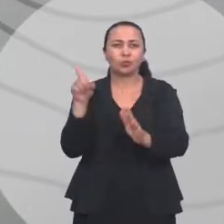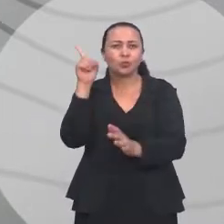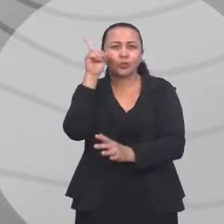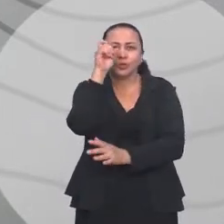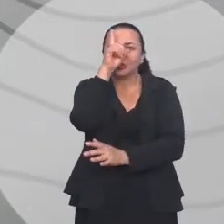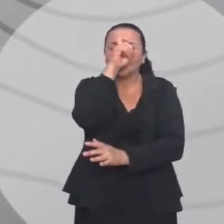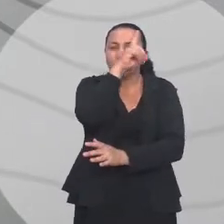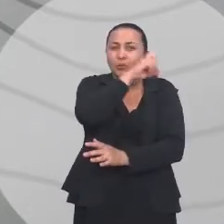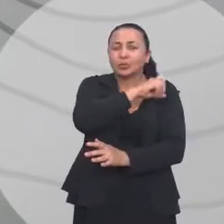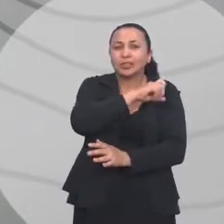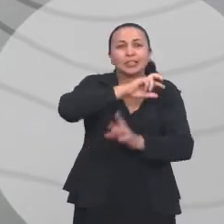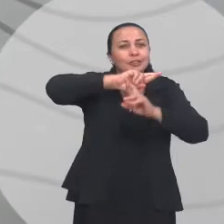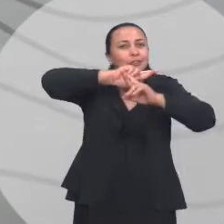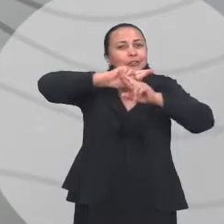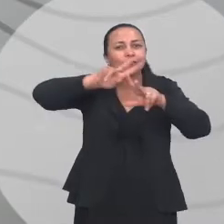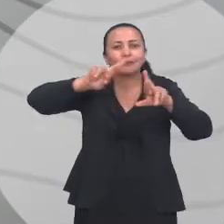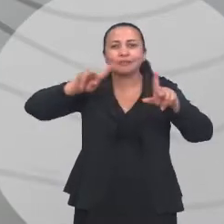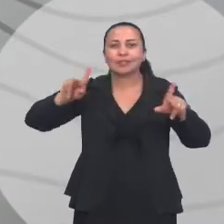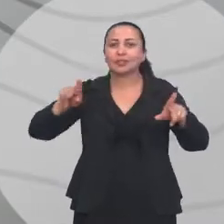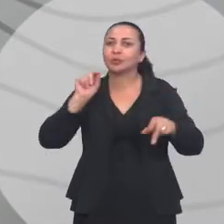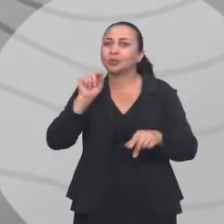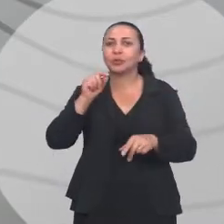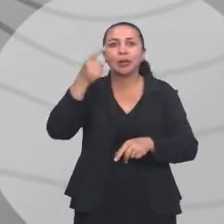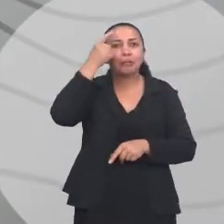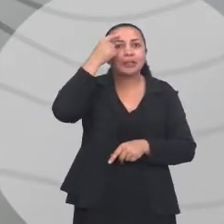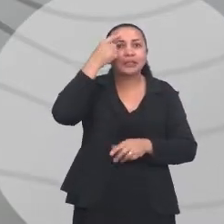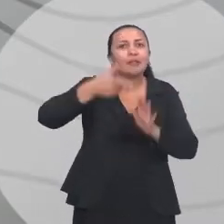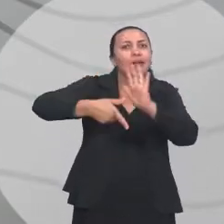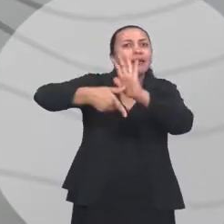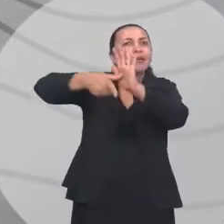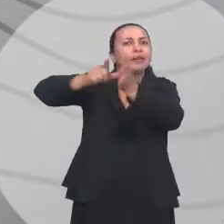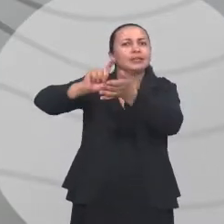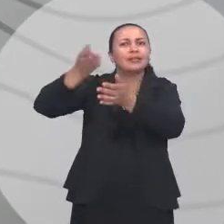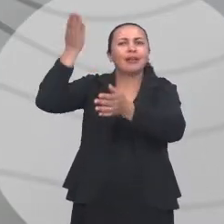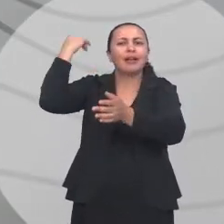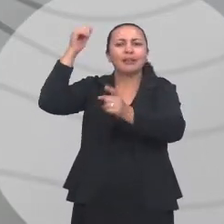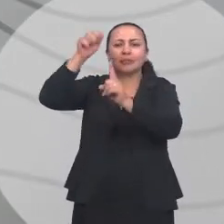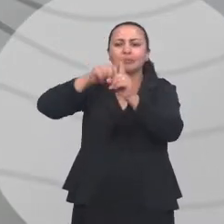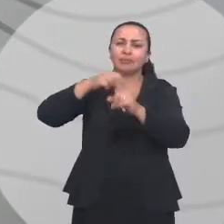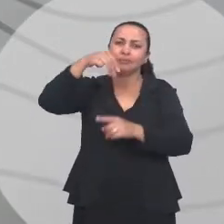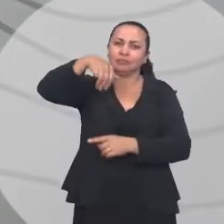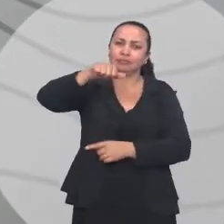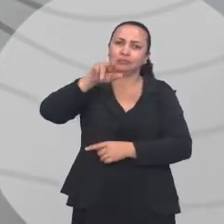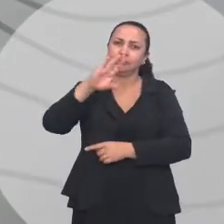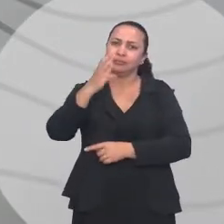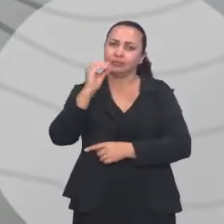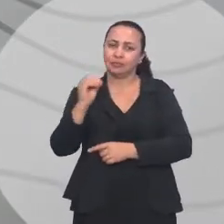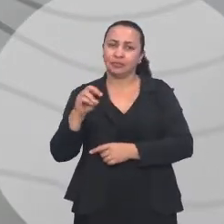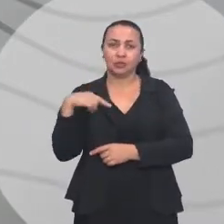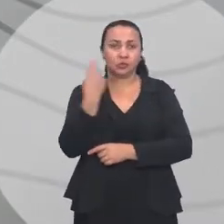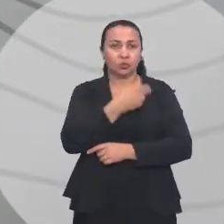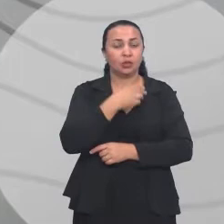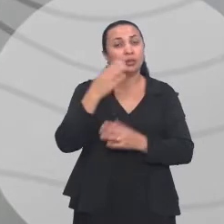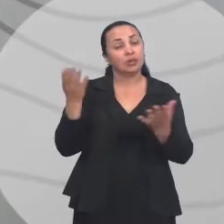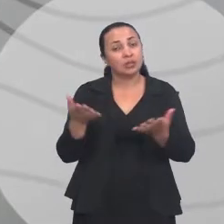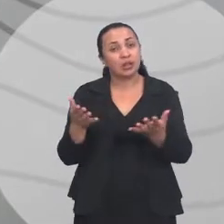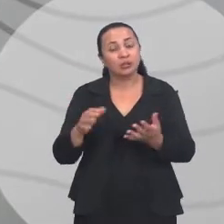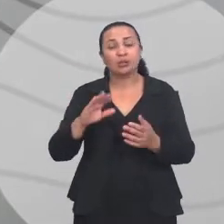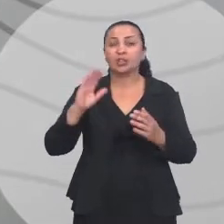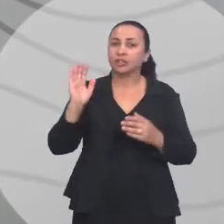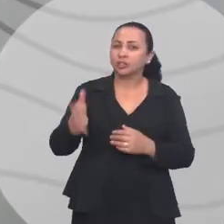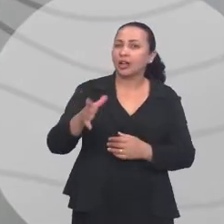dinâmica é totalmente diferente daquela que se previa ali no mês de março né então nós já estamos indo